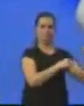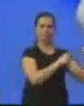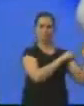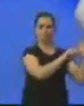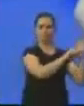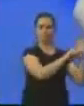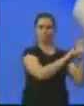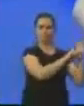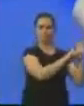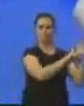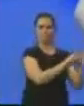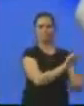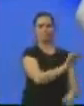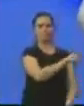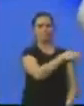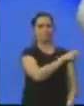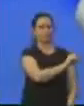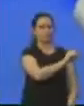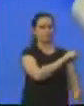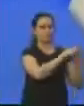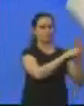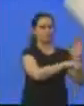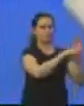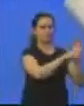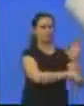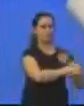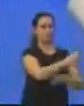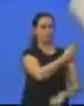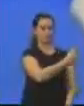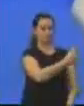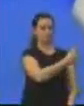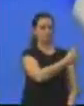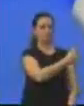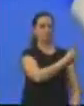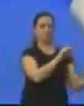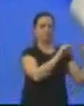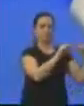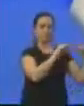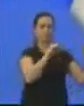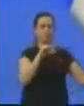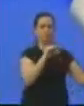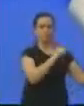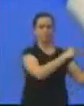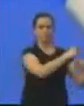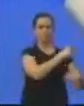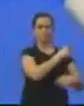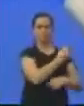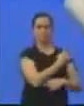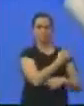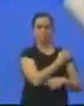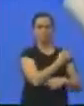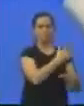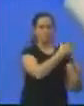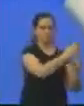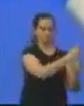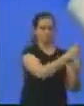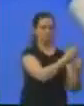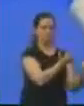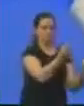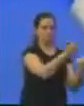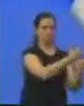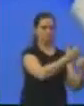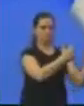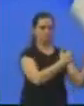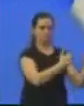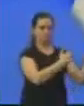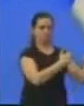é a função para x menor do que 1? A expressão para x menor do que 1 é o menos 1. Então, no lugar do f de x, coloquei o menos